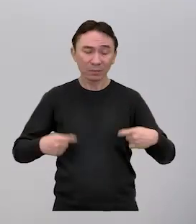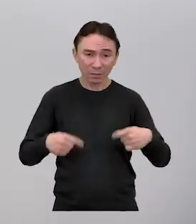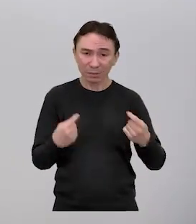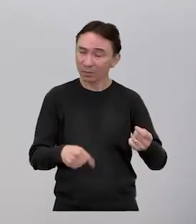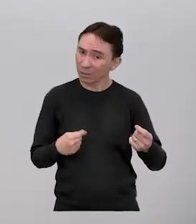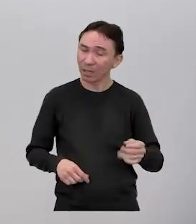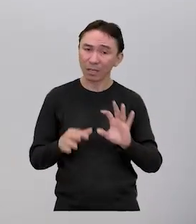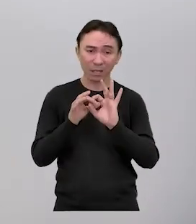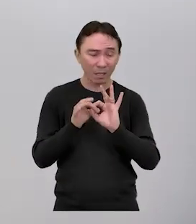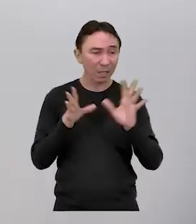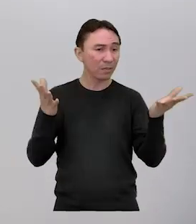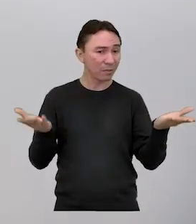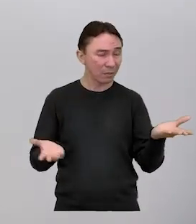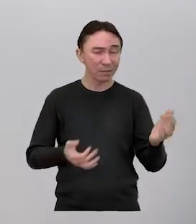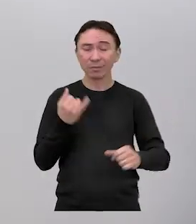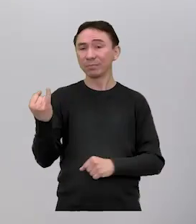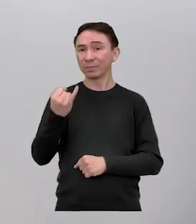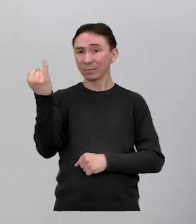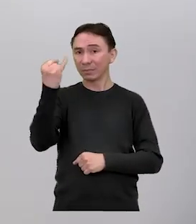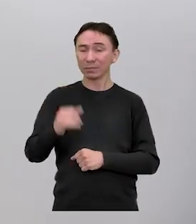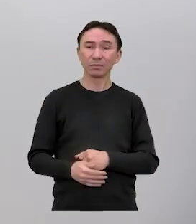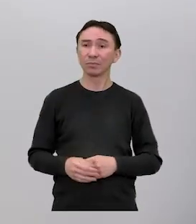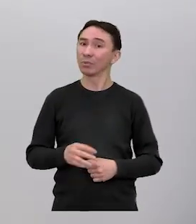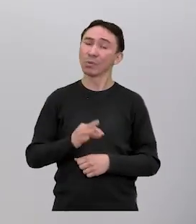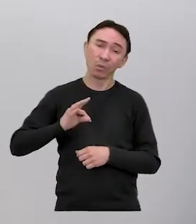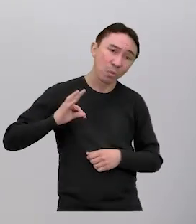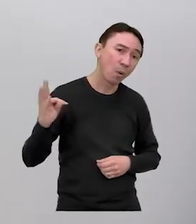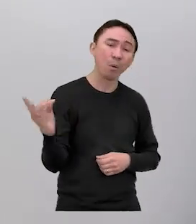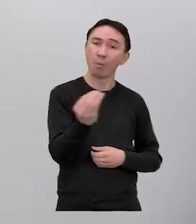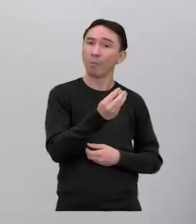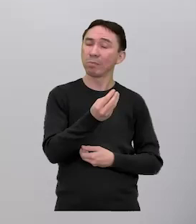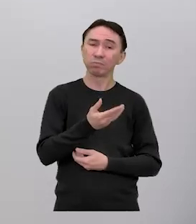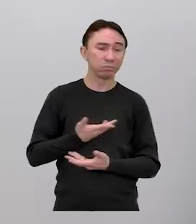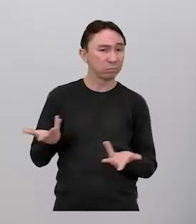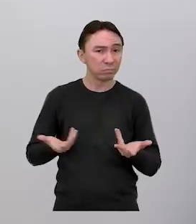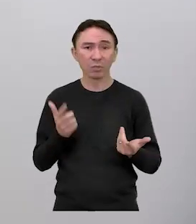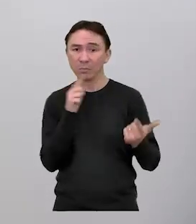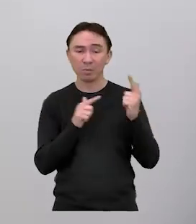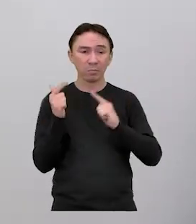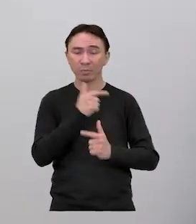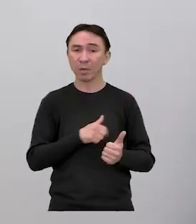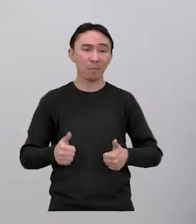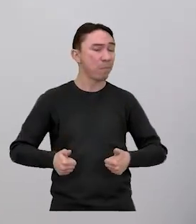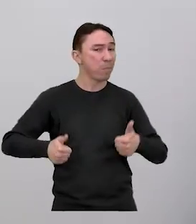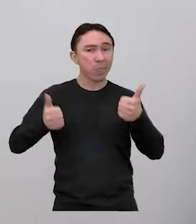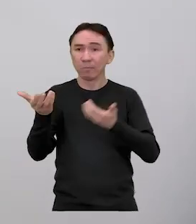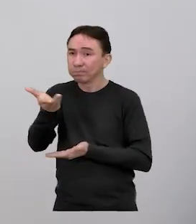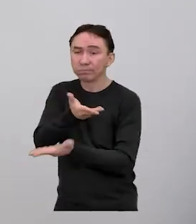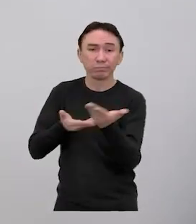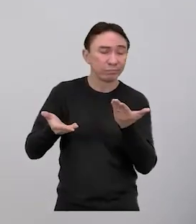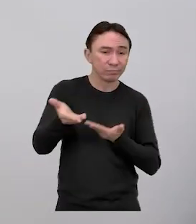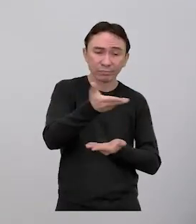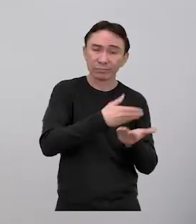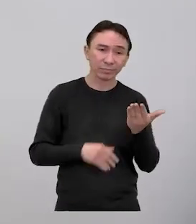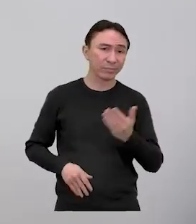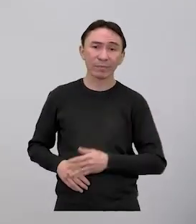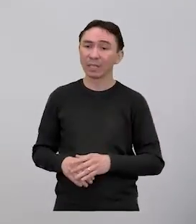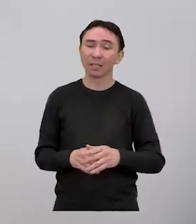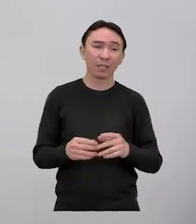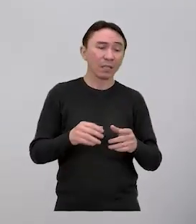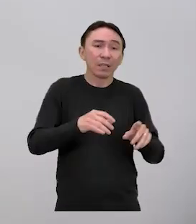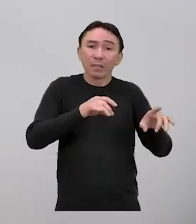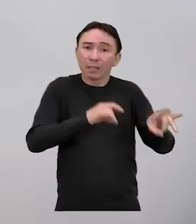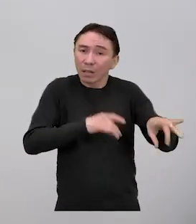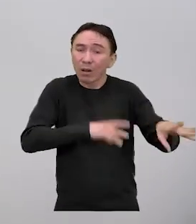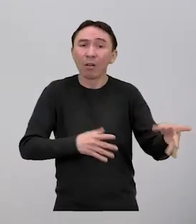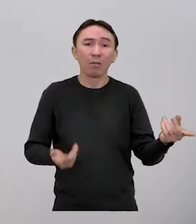o desenvolvimento tecnológico, econômico, social, são muitos ganhos. Então é uma discussão